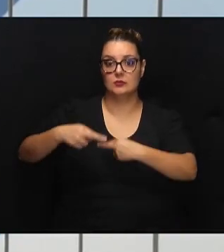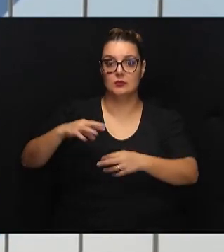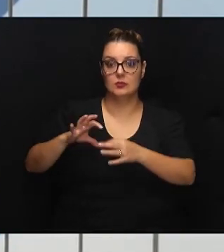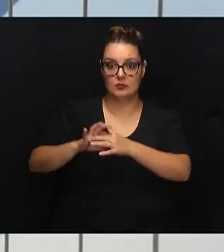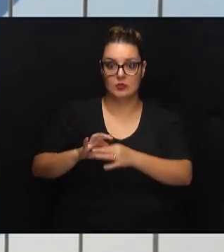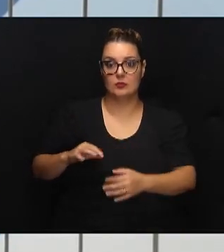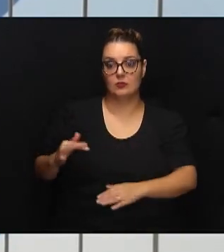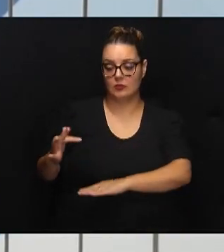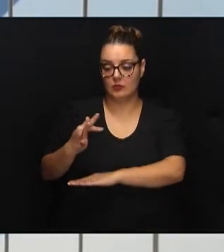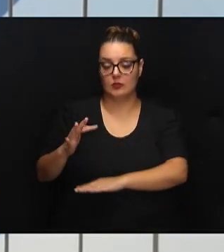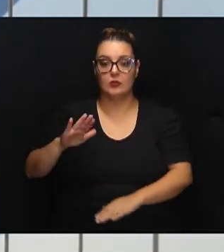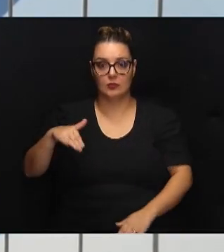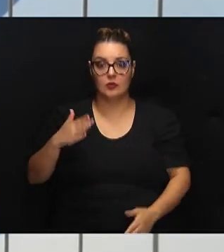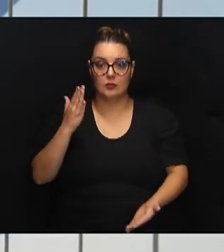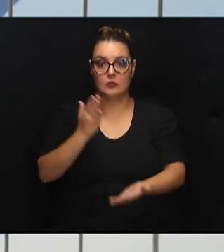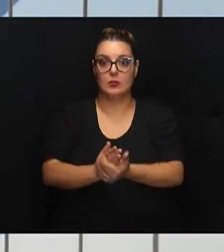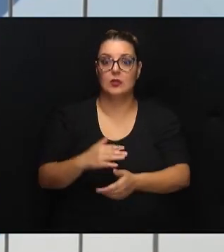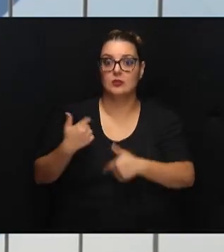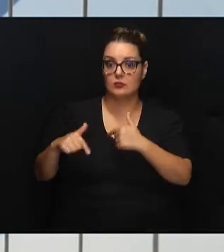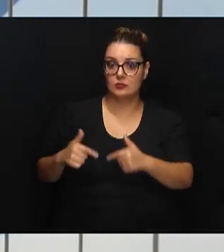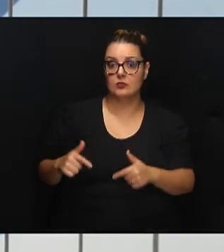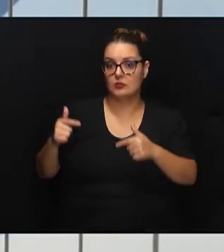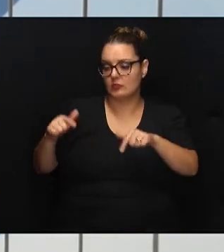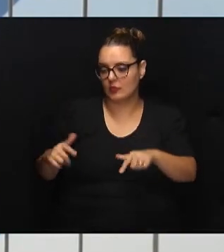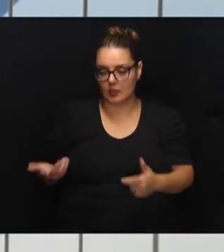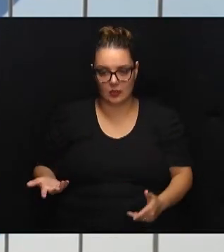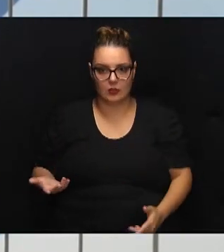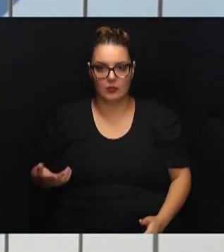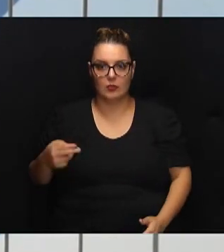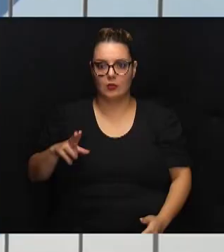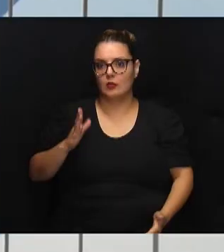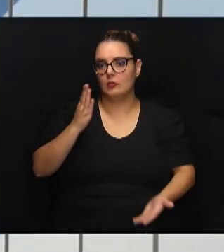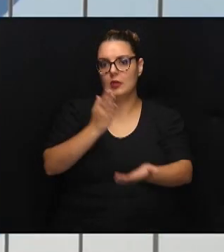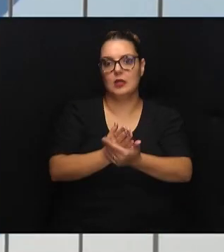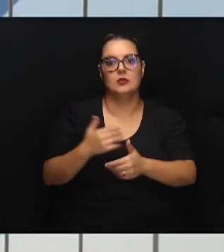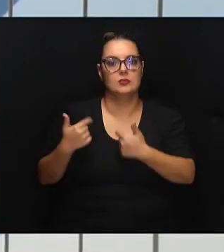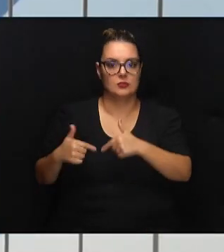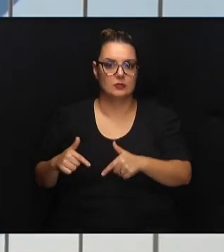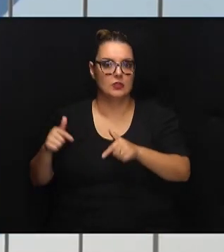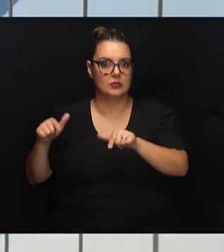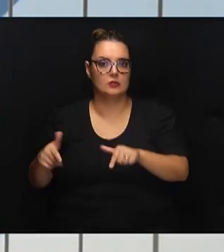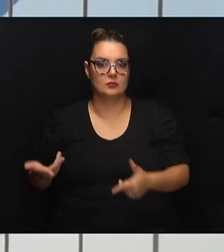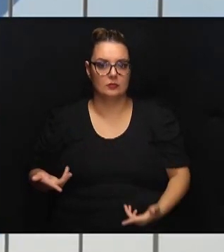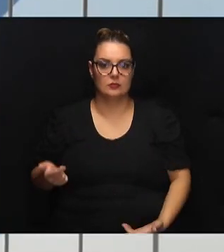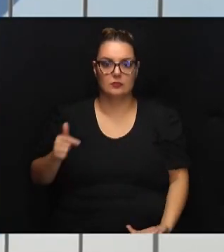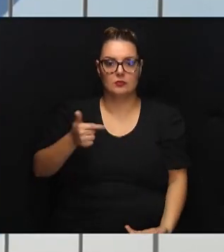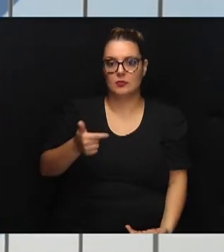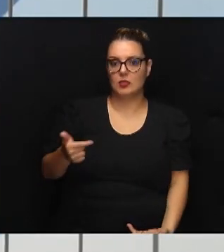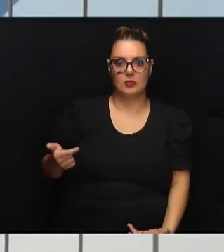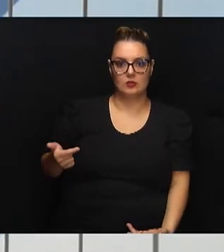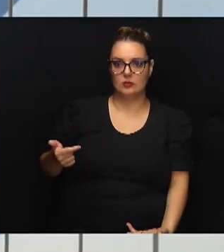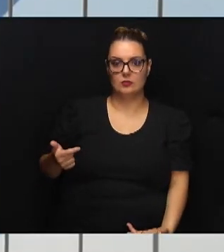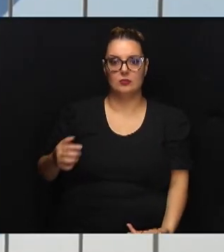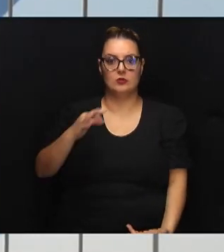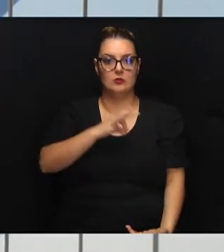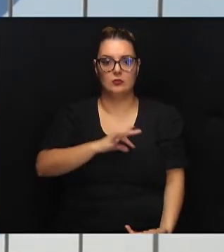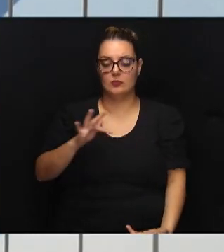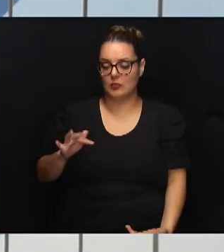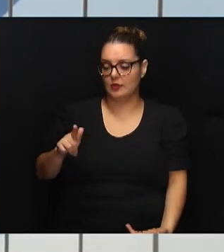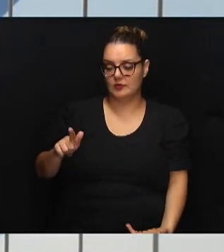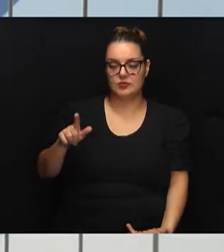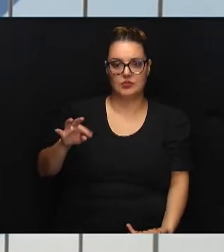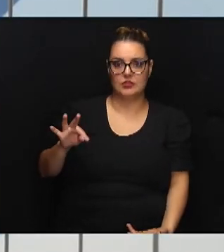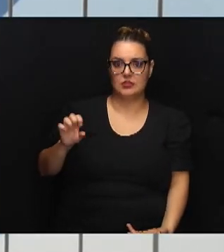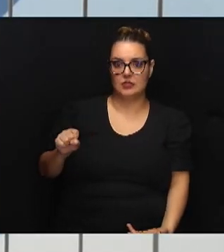formal, quando eu paro de trabalhar para aquele lugar ou deixo de trabalhar naquele lugar, eu não vou receber o FGTS, não vou receber as